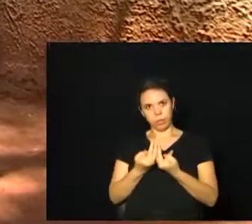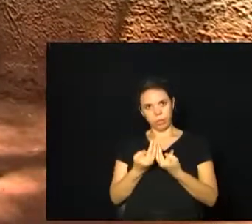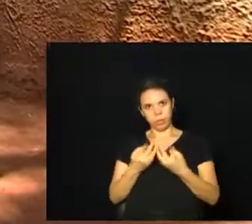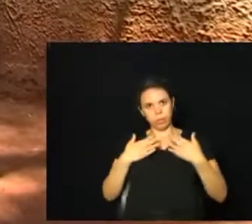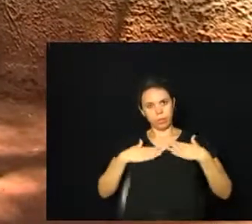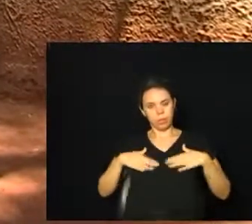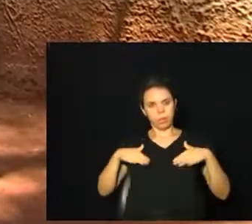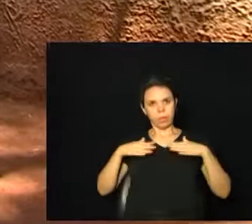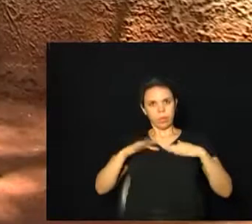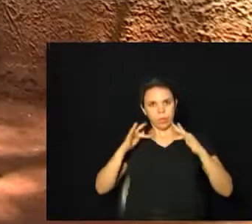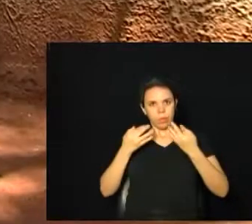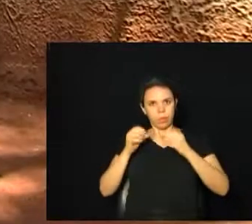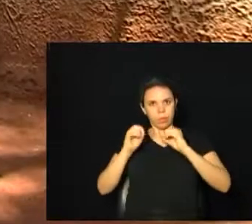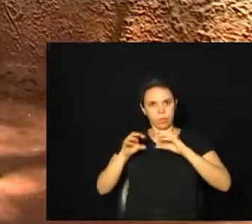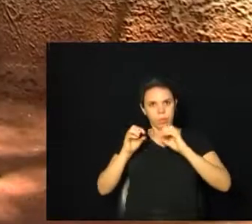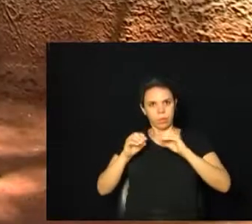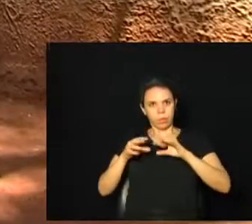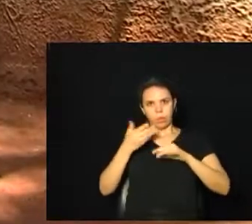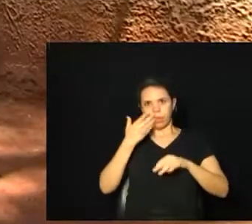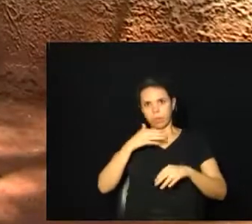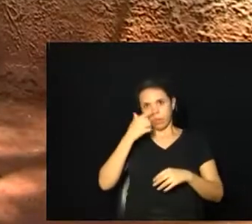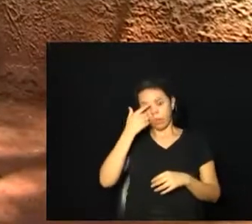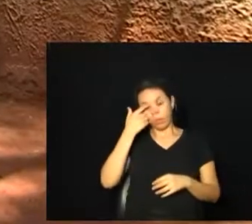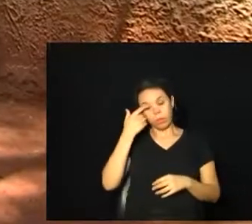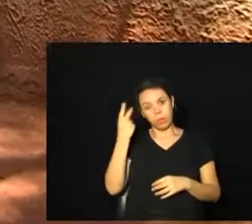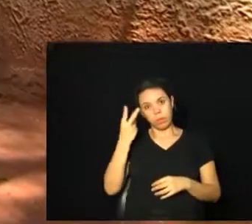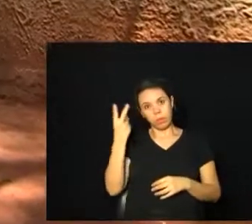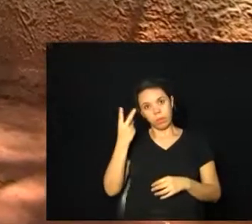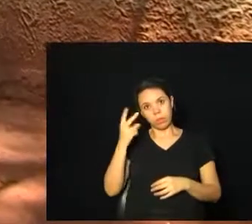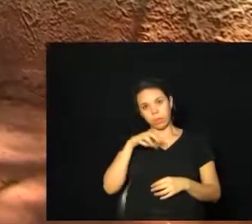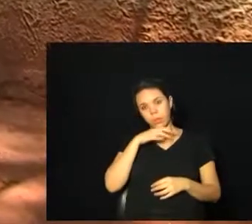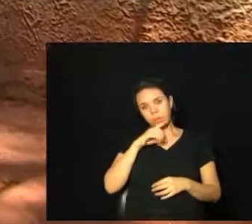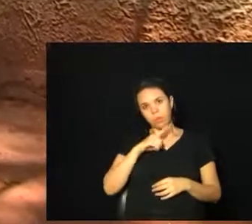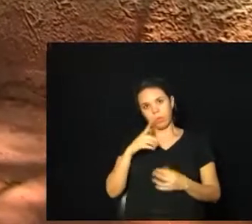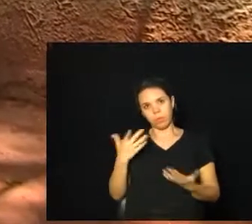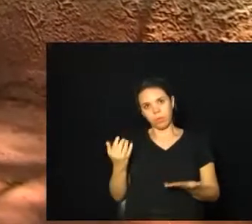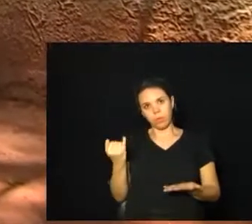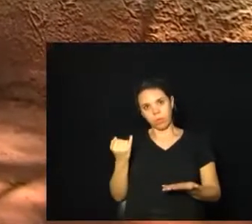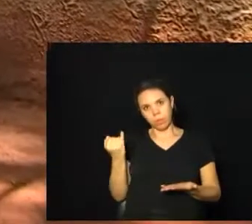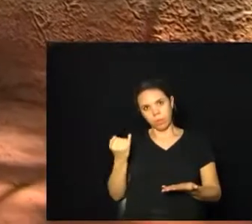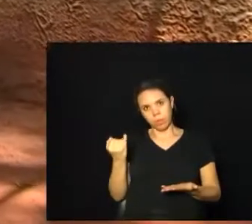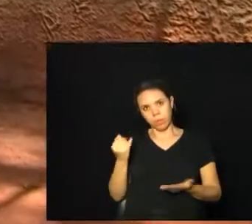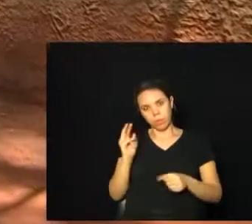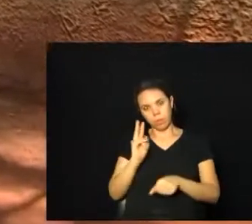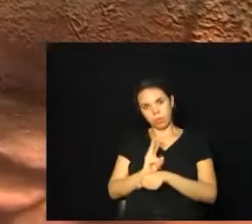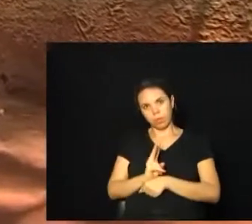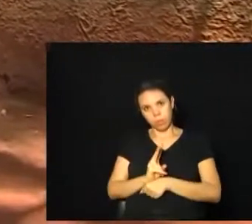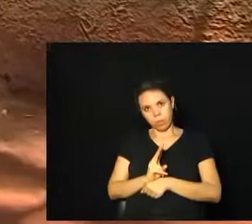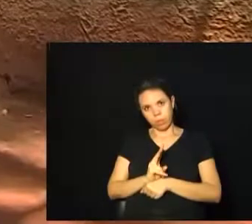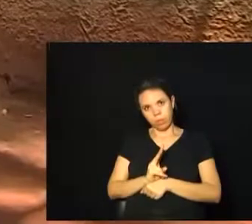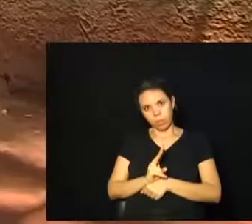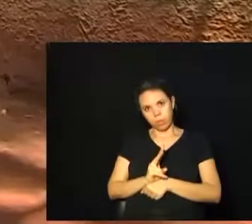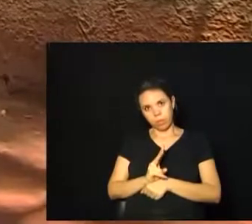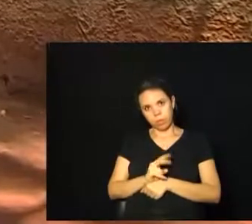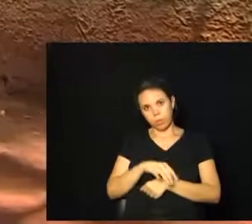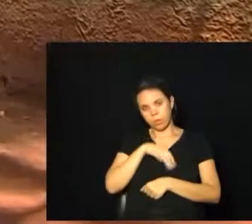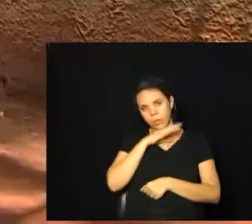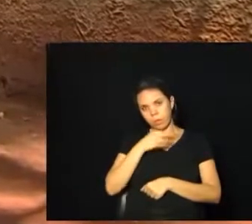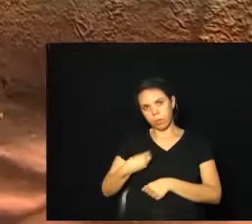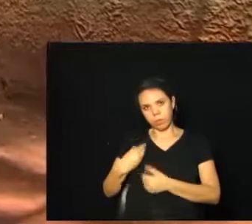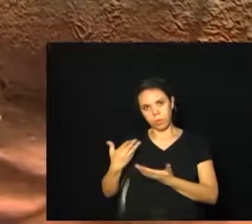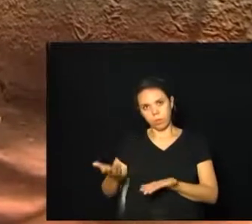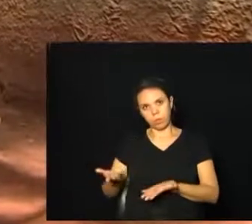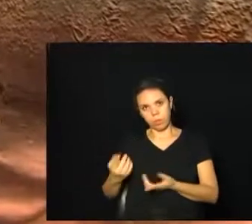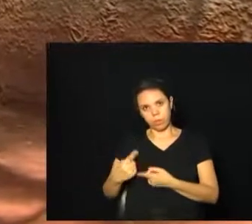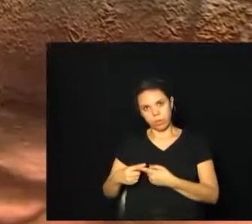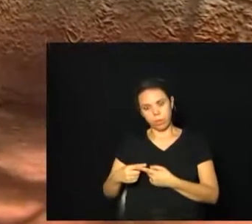relaxarem, para os pais ensinarem às crianças o valor que os animais têm e a importância de nós cuidarmos da natureza, porque esses animais estão aqui porque